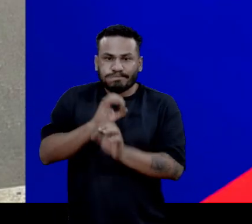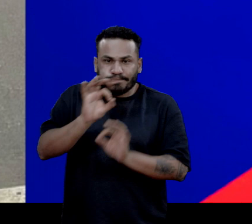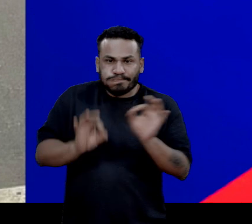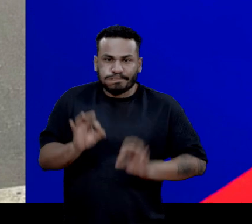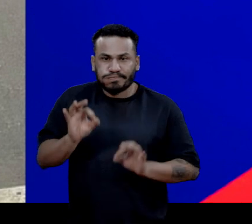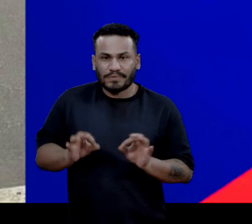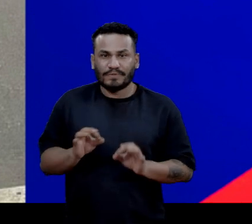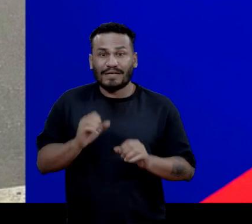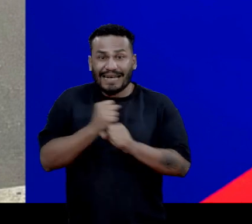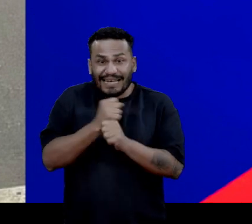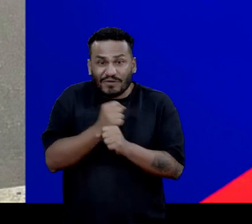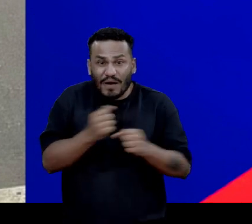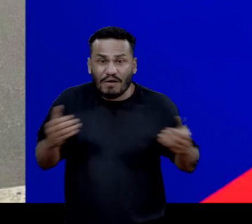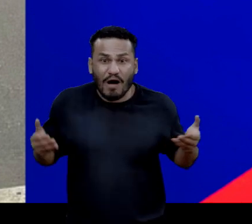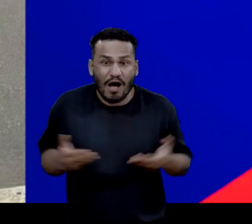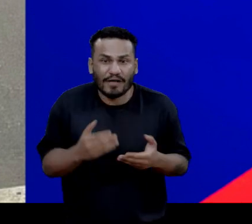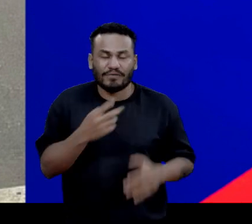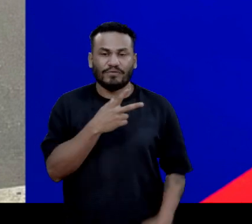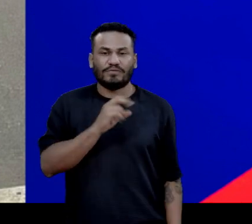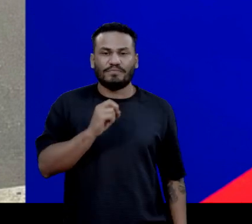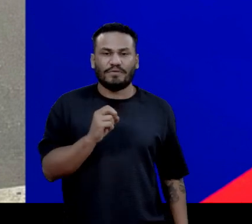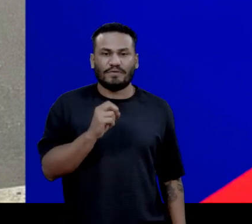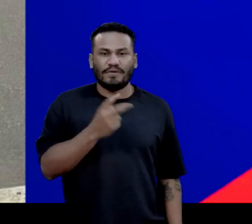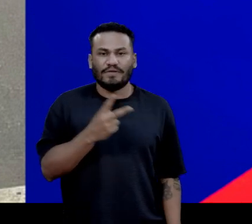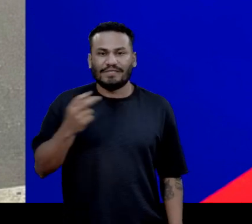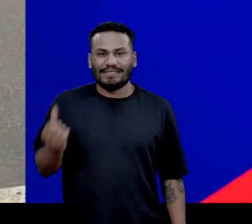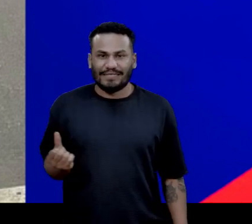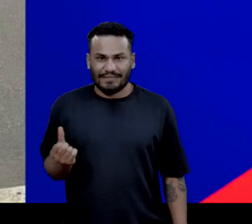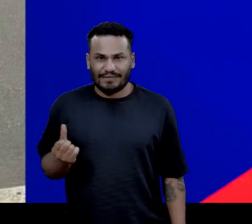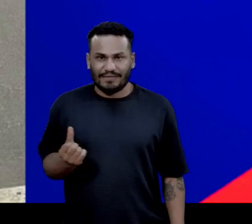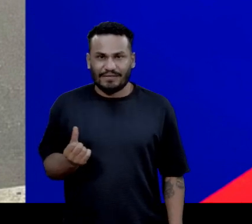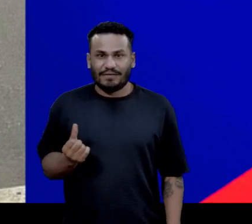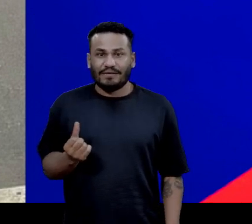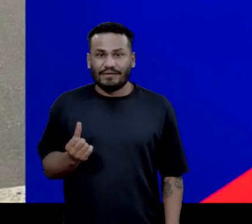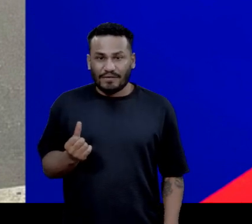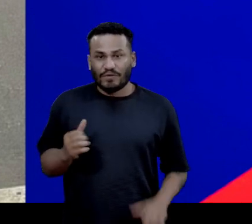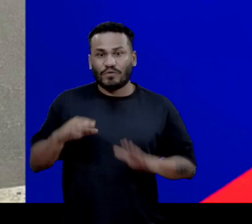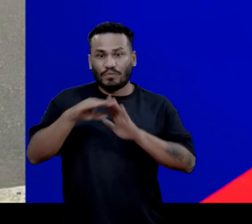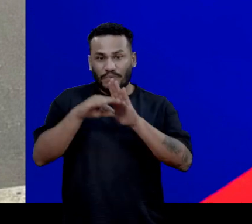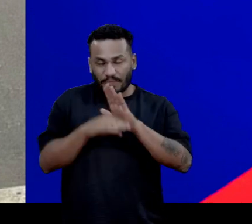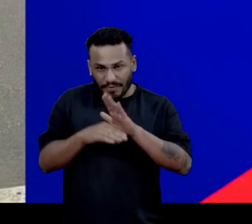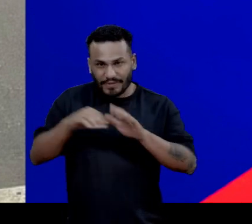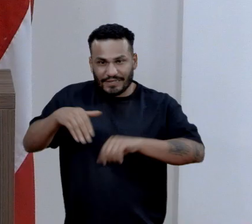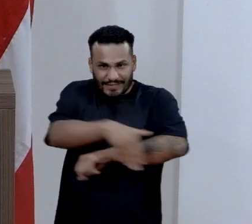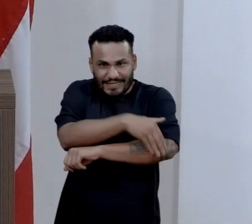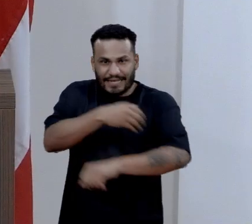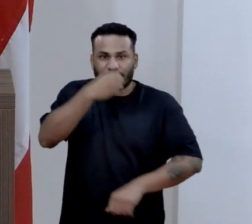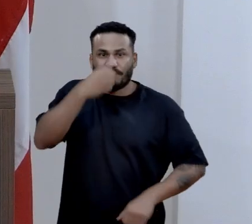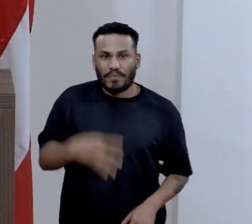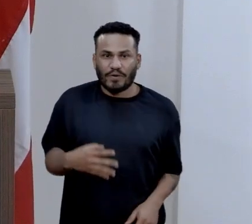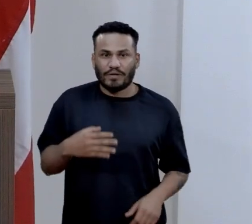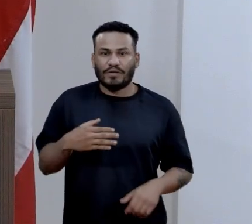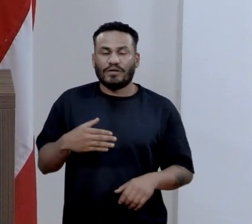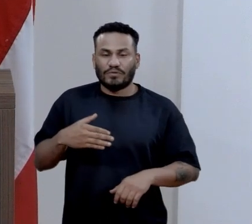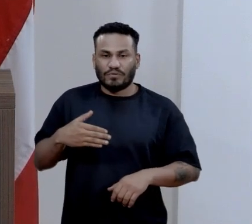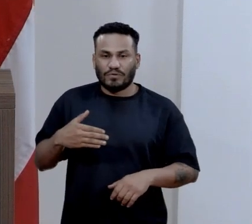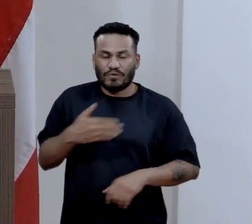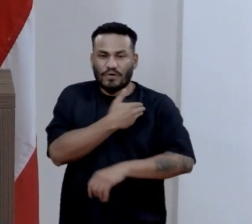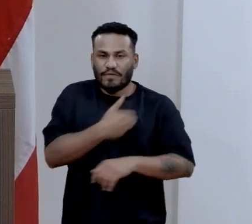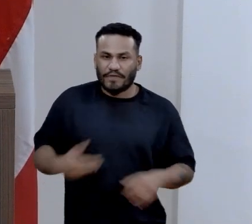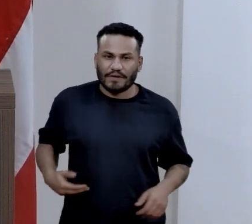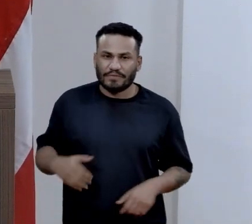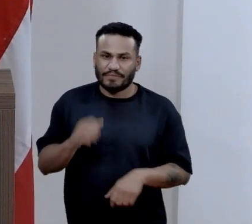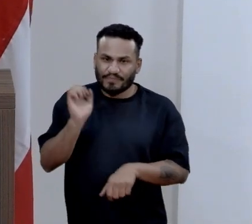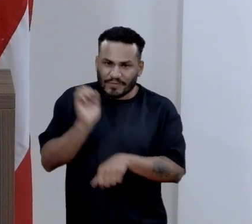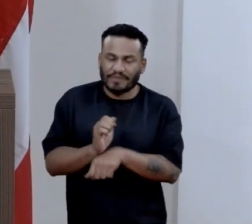inaugurada neste ano de 2026, dentro do programa Estrada Boa boa do governo do Estado. Foi